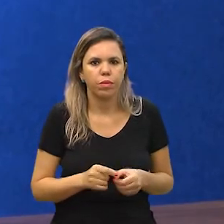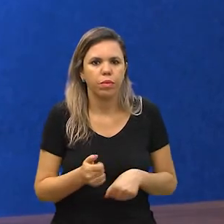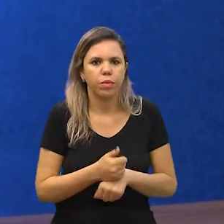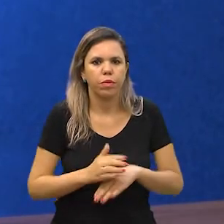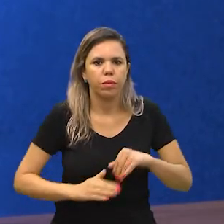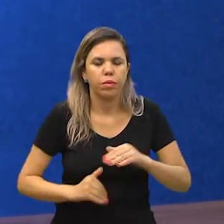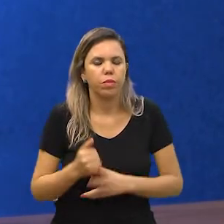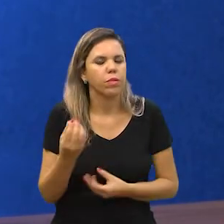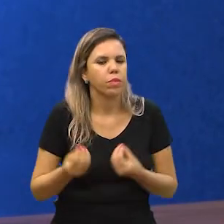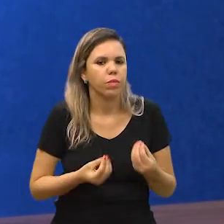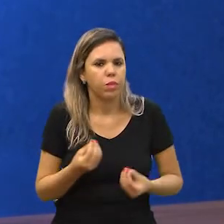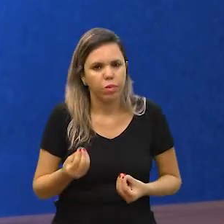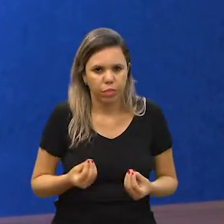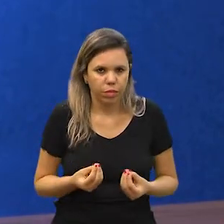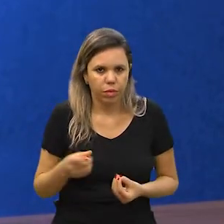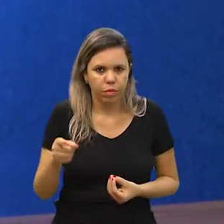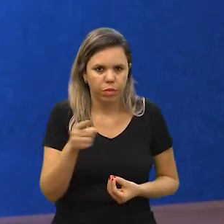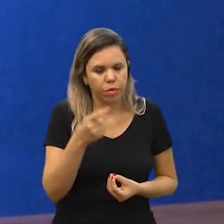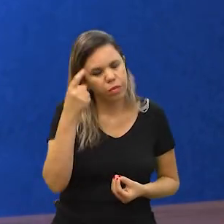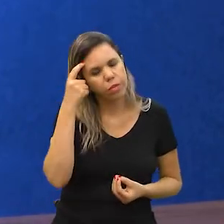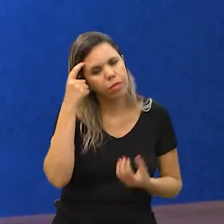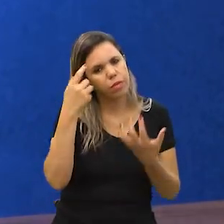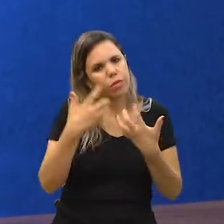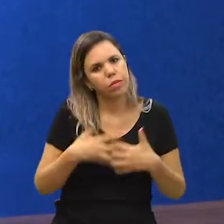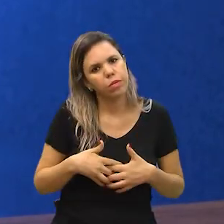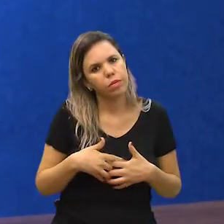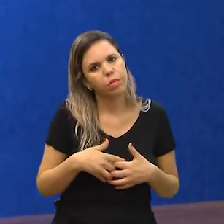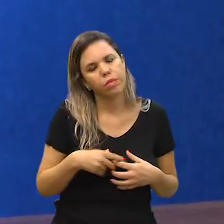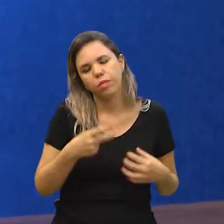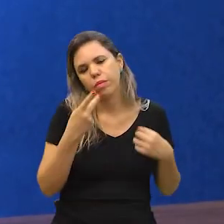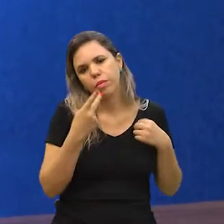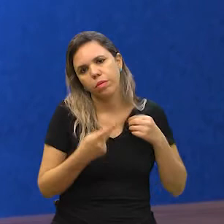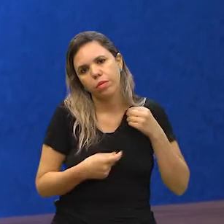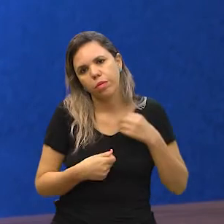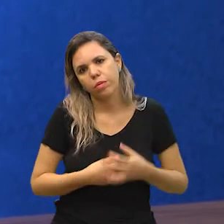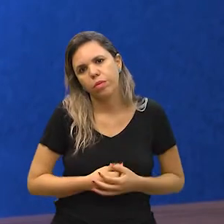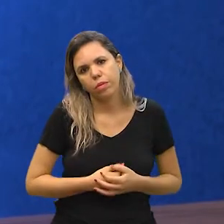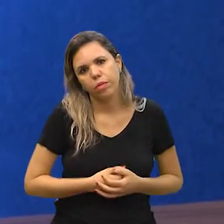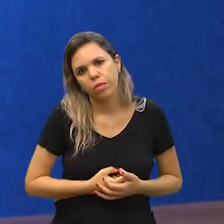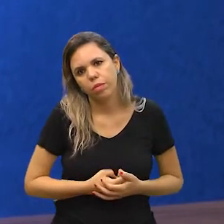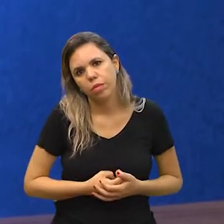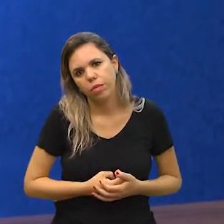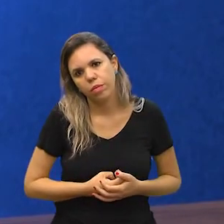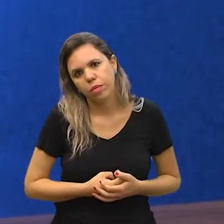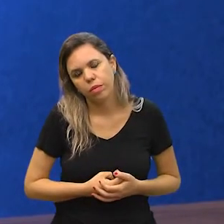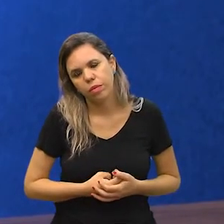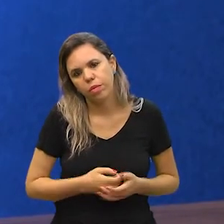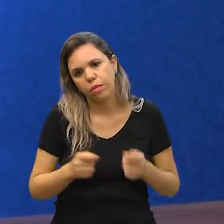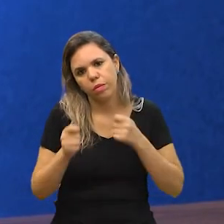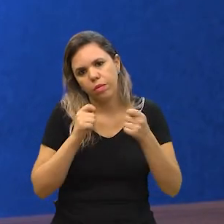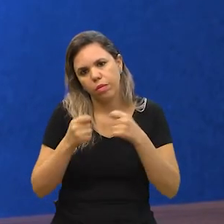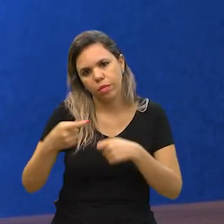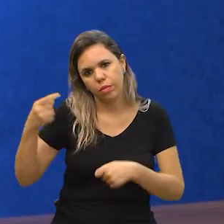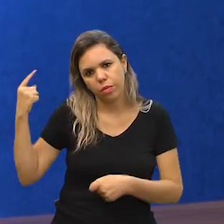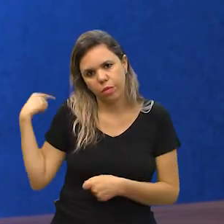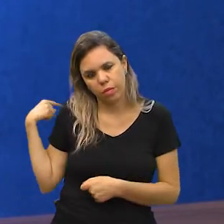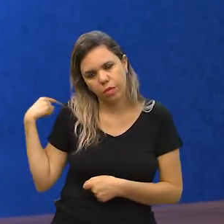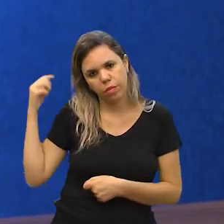esses segmentos? Como que é essa questão de você pensar? Estou dizendo isso, Fabrício, porque agora há pouco eu